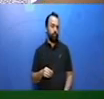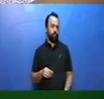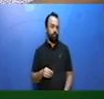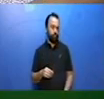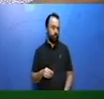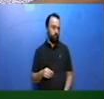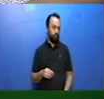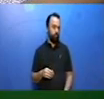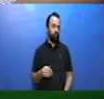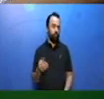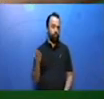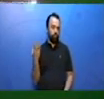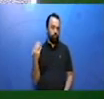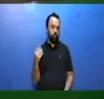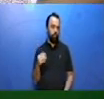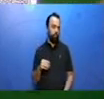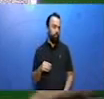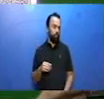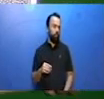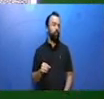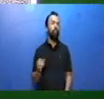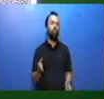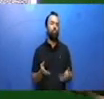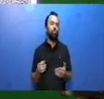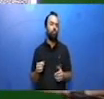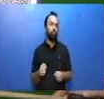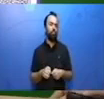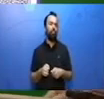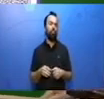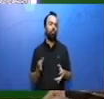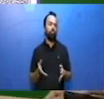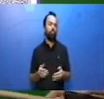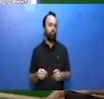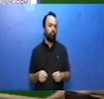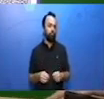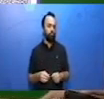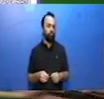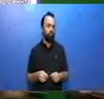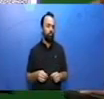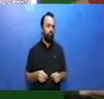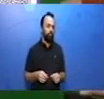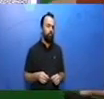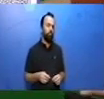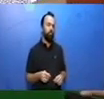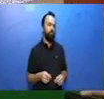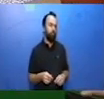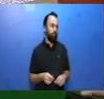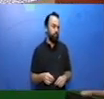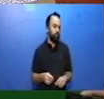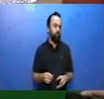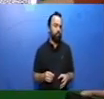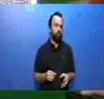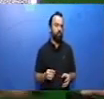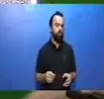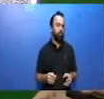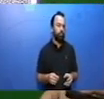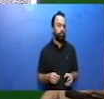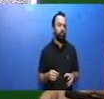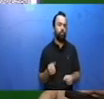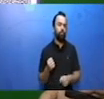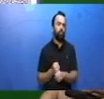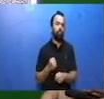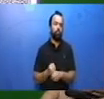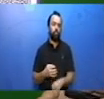Depois a gente vai voltar. Vamos fazer agora, então. Vamos lá, ó. Vamos lembrar o que era para fazer, ó. Tipo de